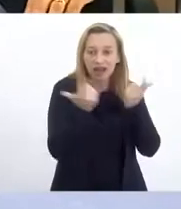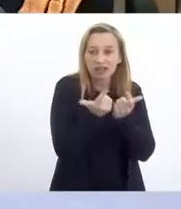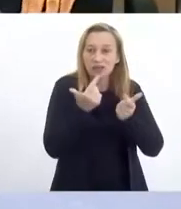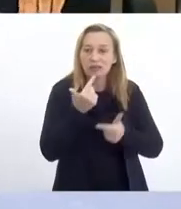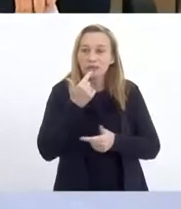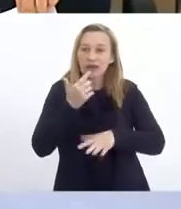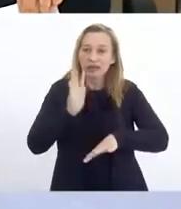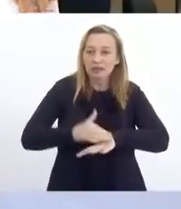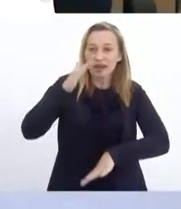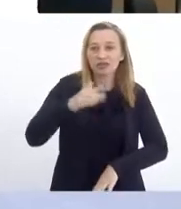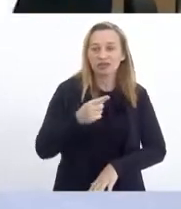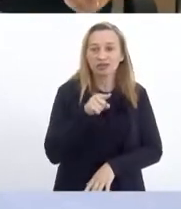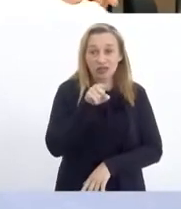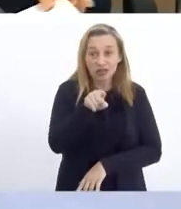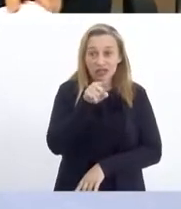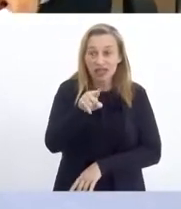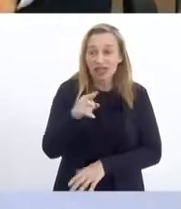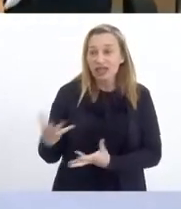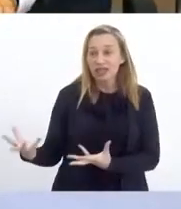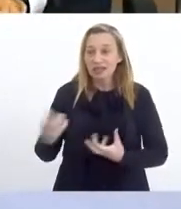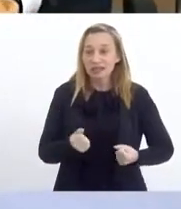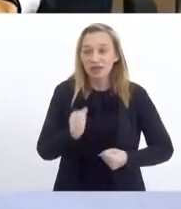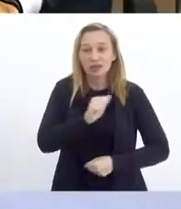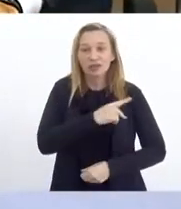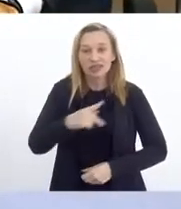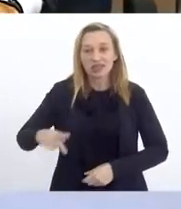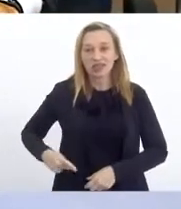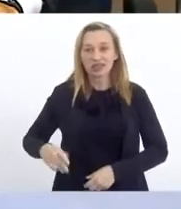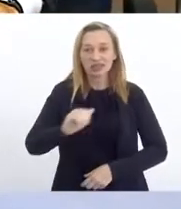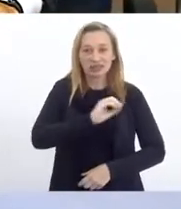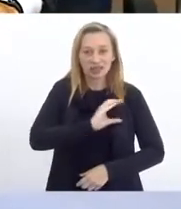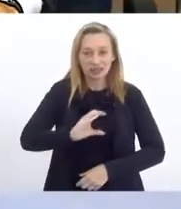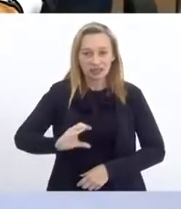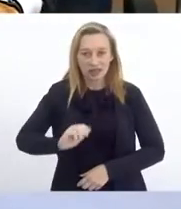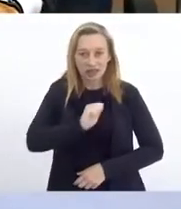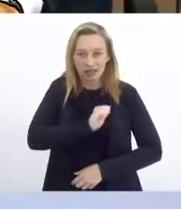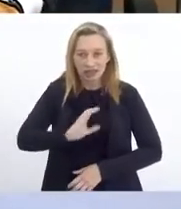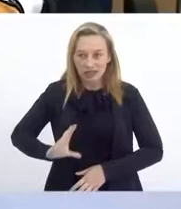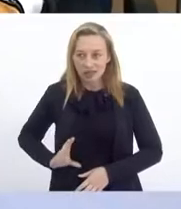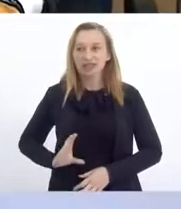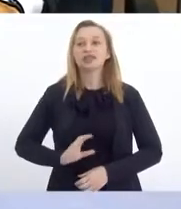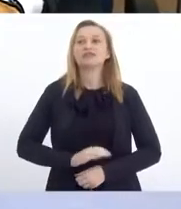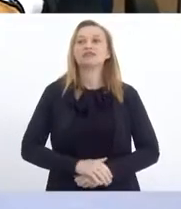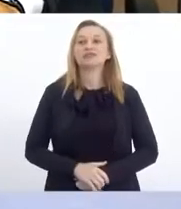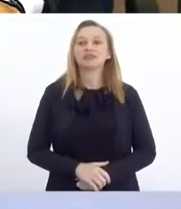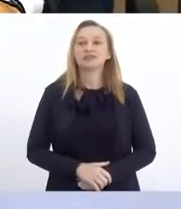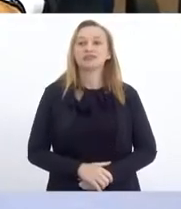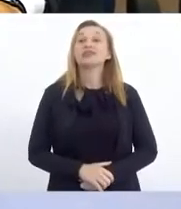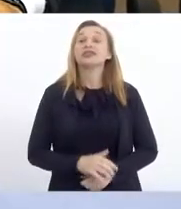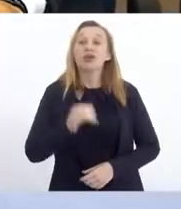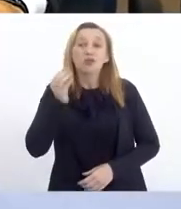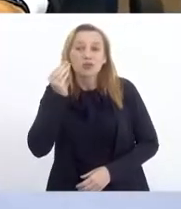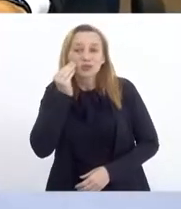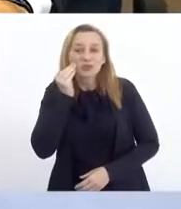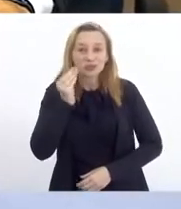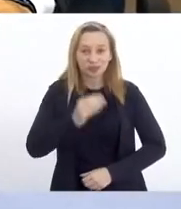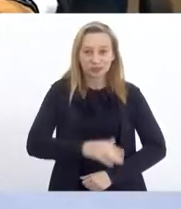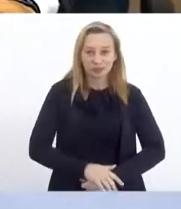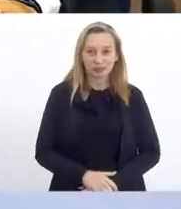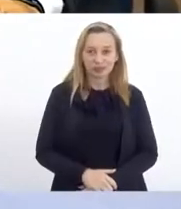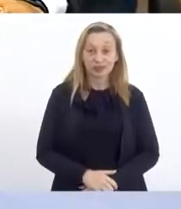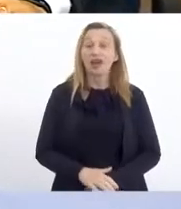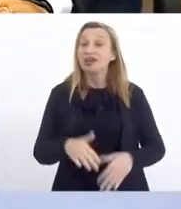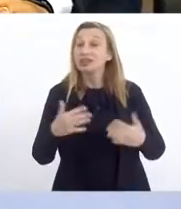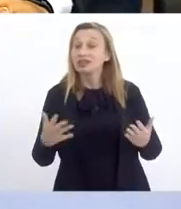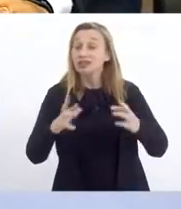você, e de receber o presidente da Alerji, o nosso querido deputado André Siciliano, nessa oportunidade.